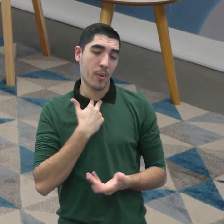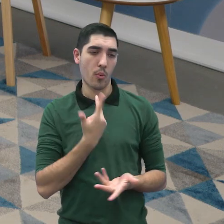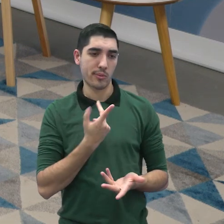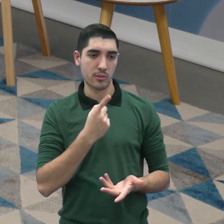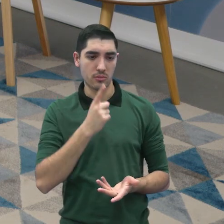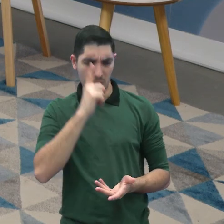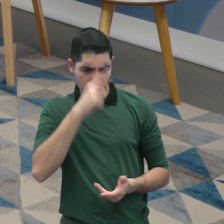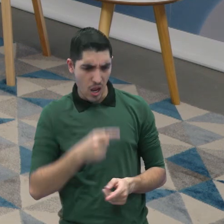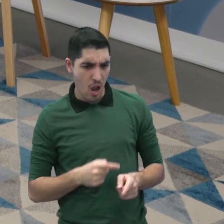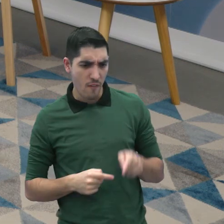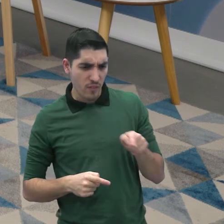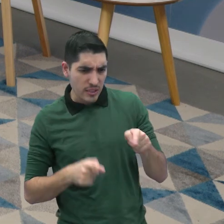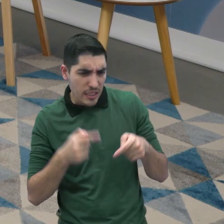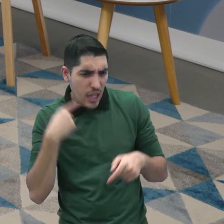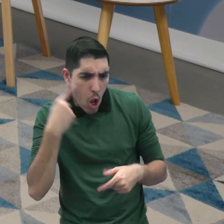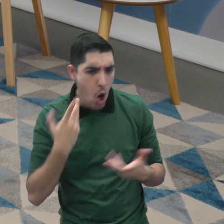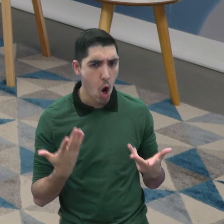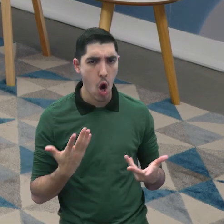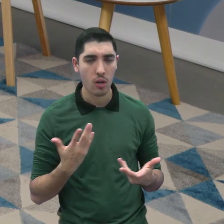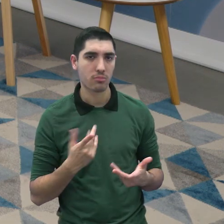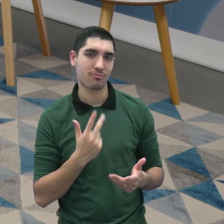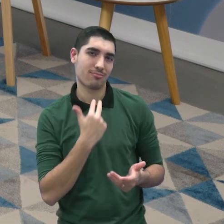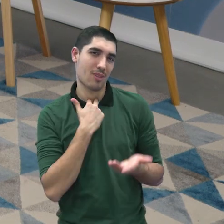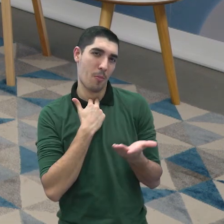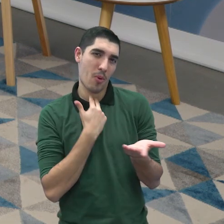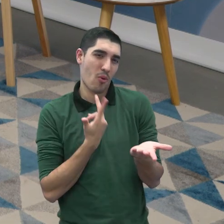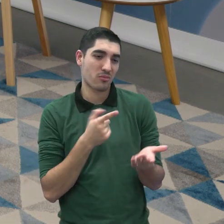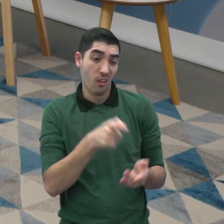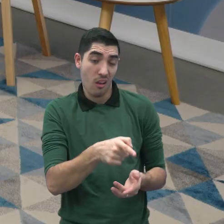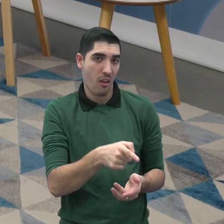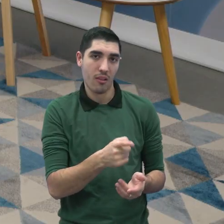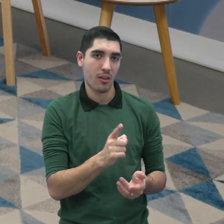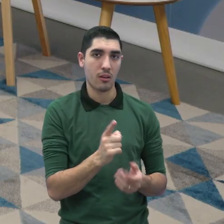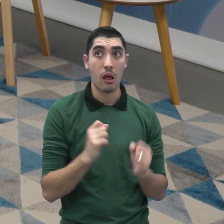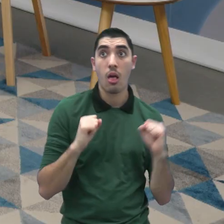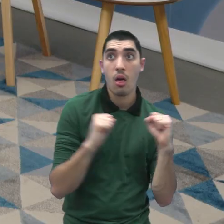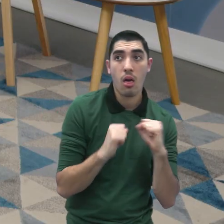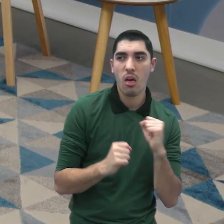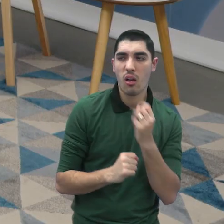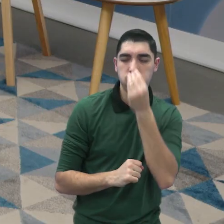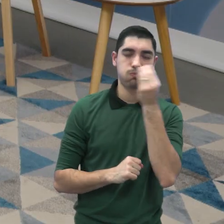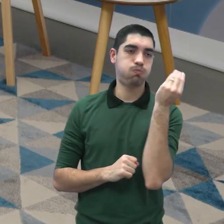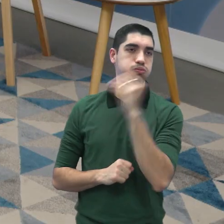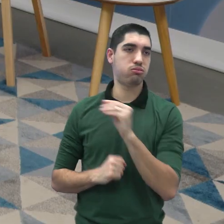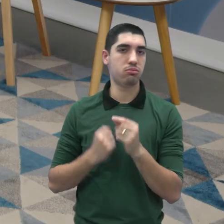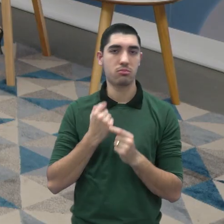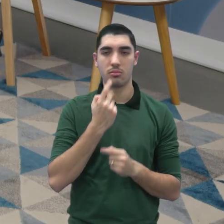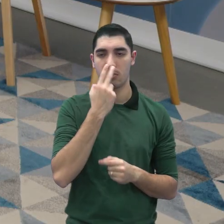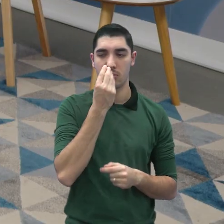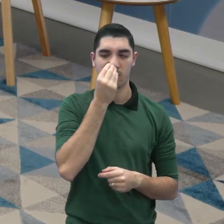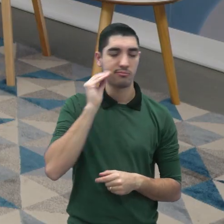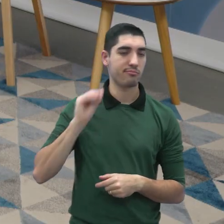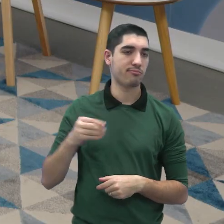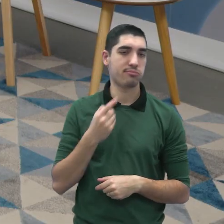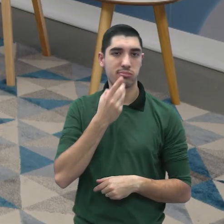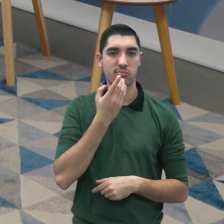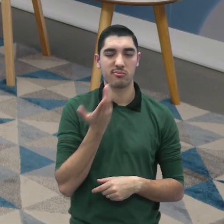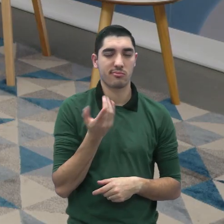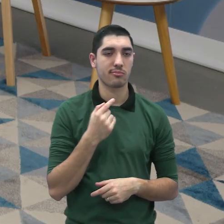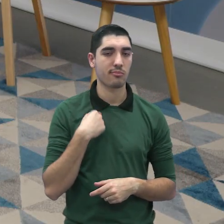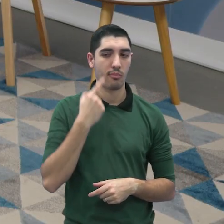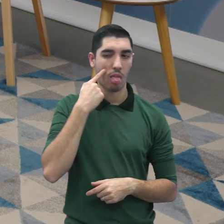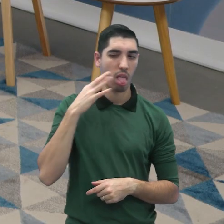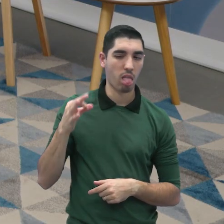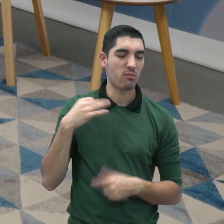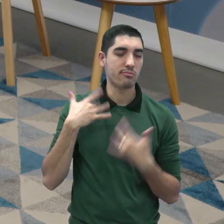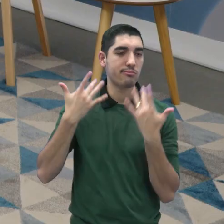poxa, você tá louco, aí é muito fanático. A pessoa não vai te ouvir, né, de forma alguma. Como conversar